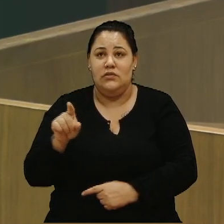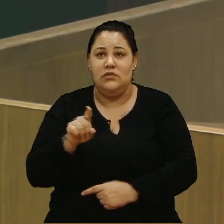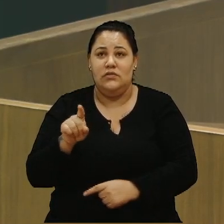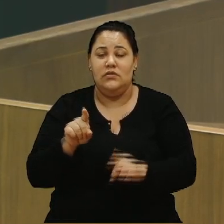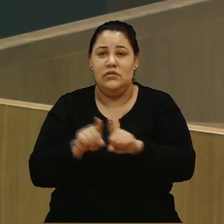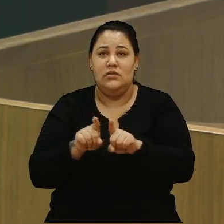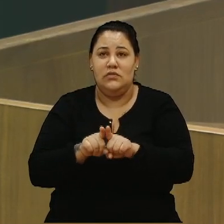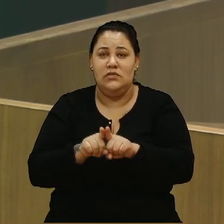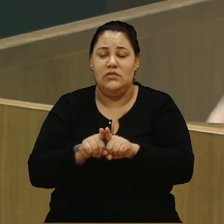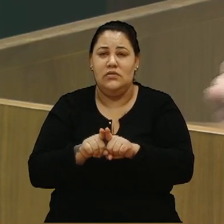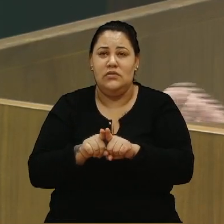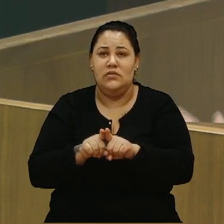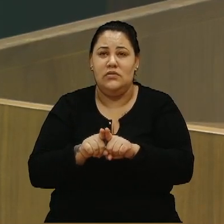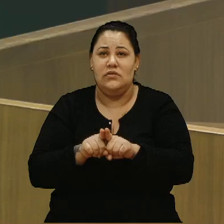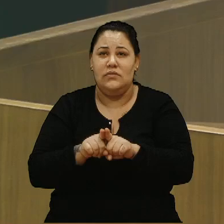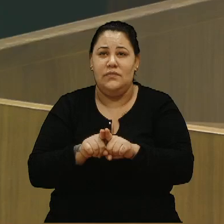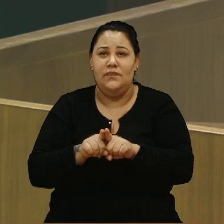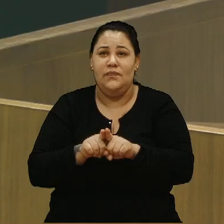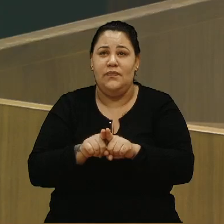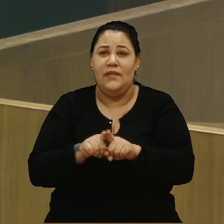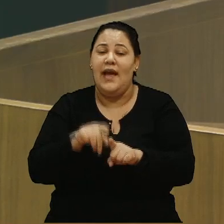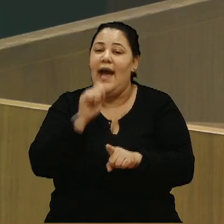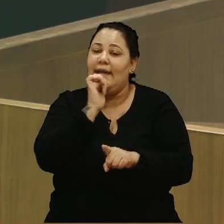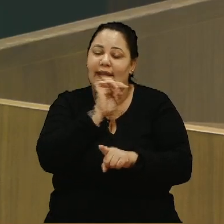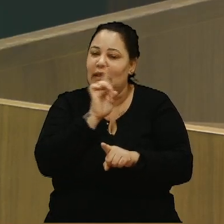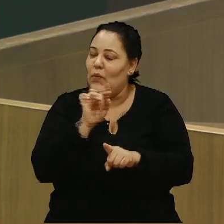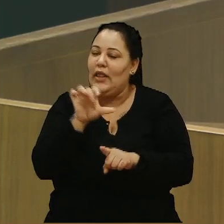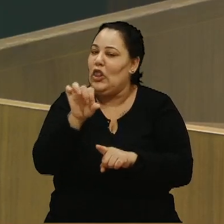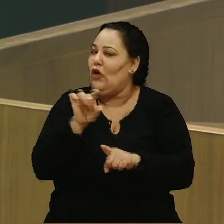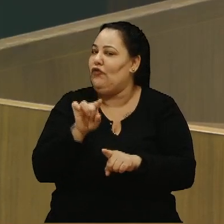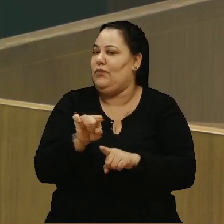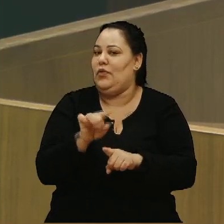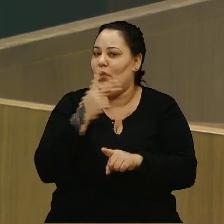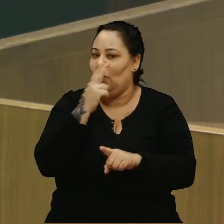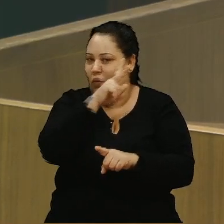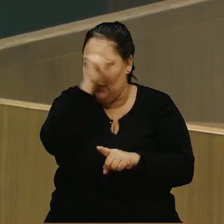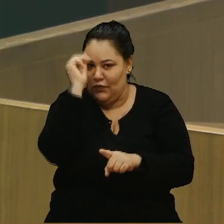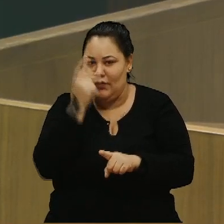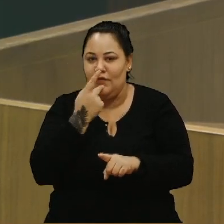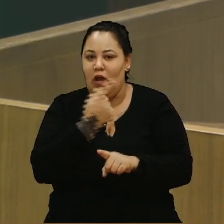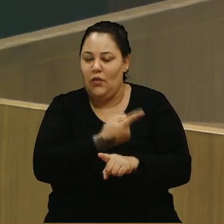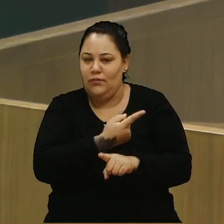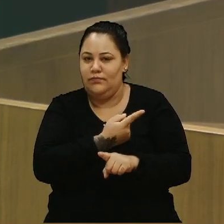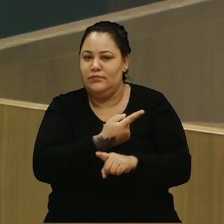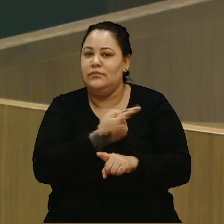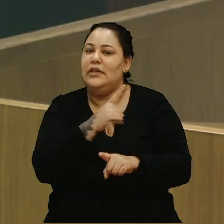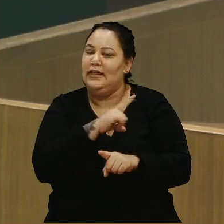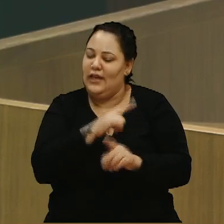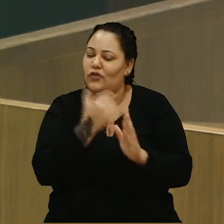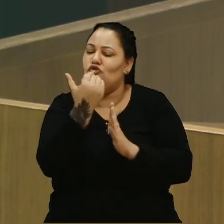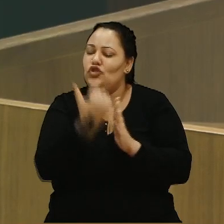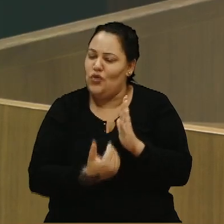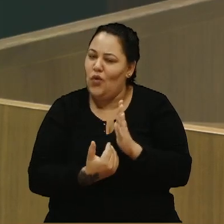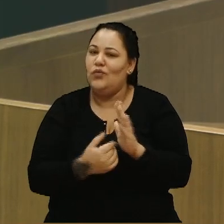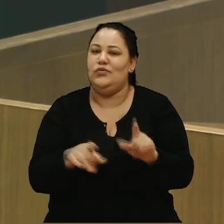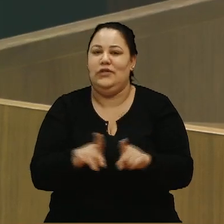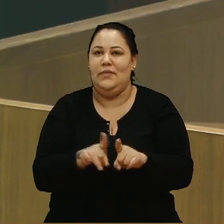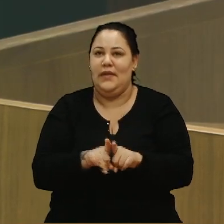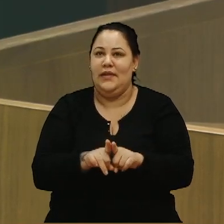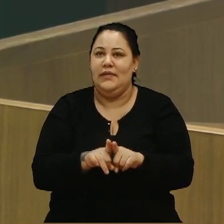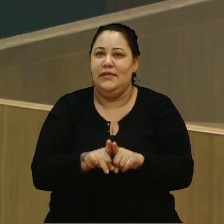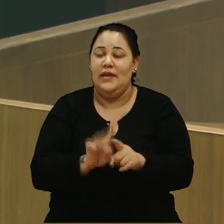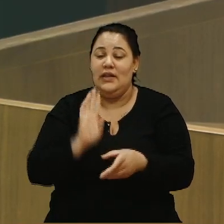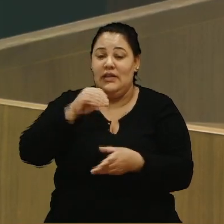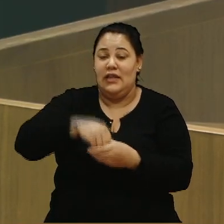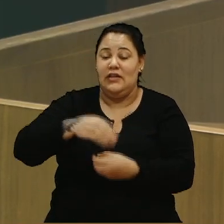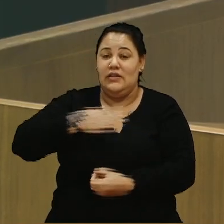R$8.438 com 18 centavos. Não ganho os 9 mil e tanto que o prefeito falou. Isso sem falar nos descontos, né? Dentro das minhas 20